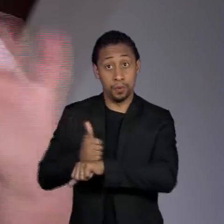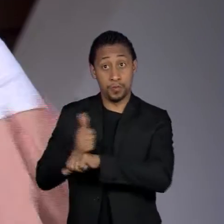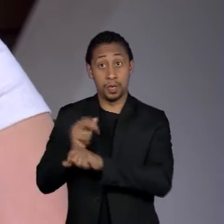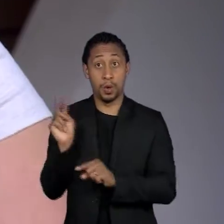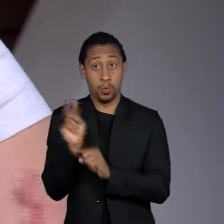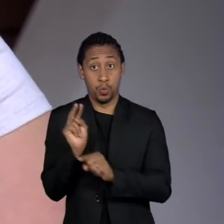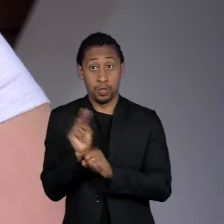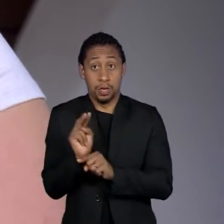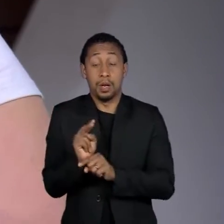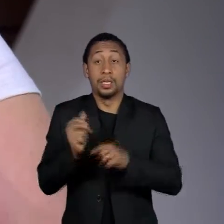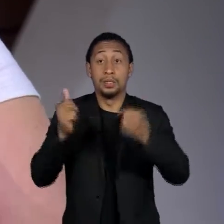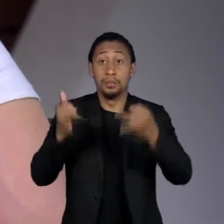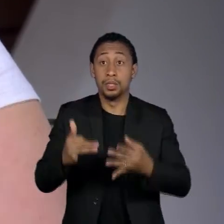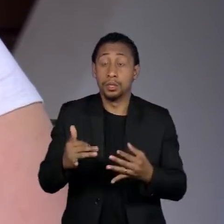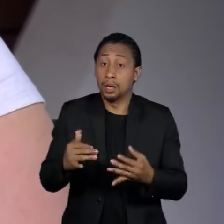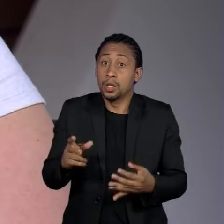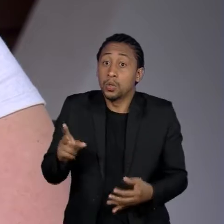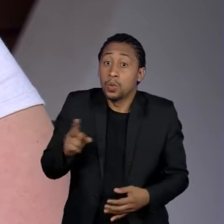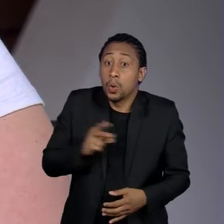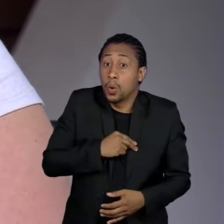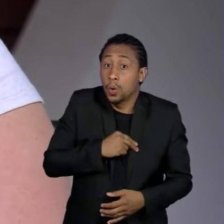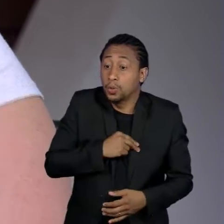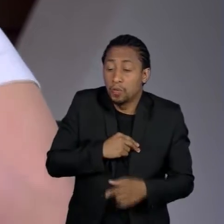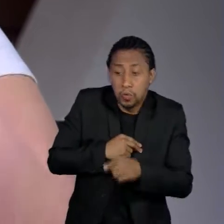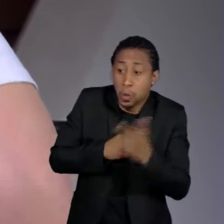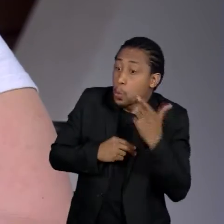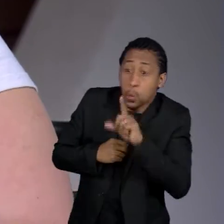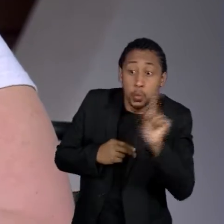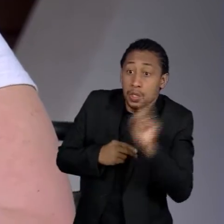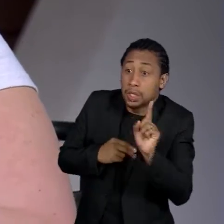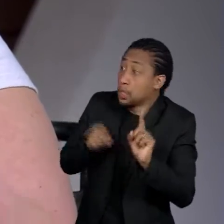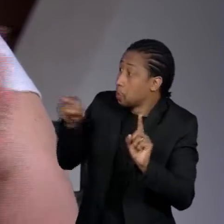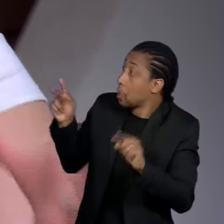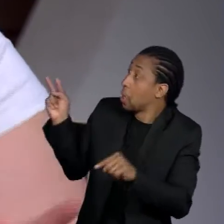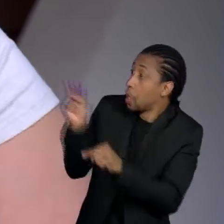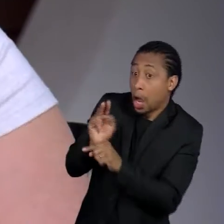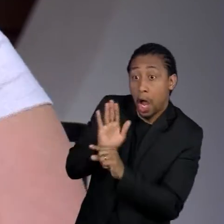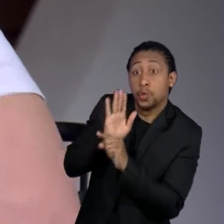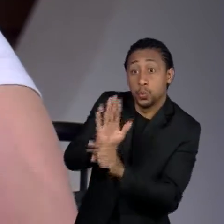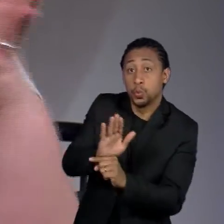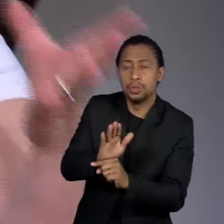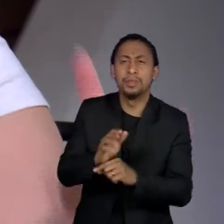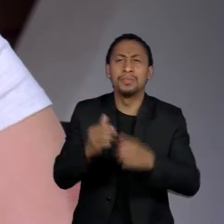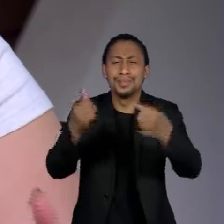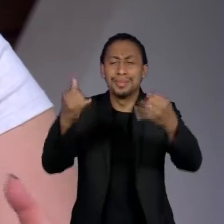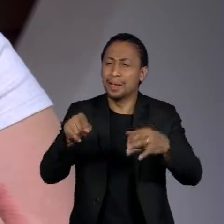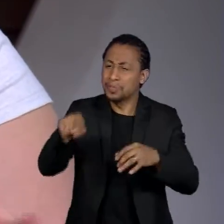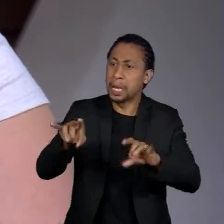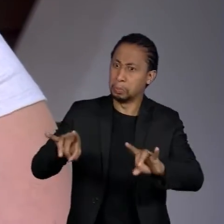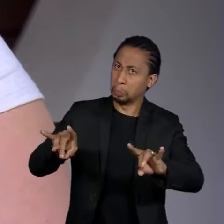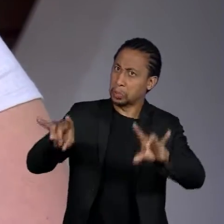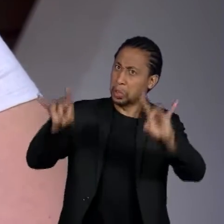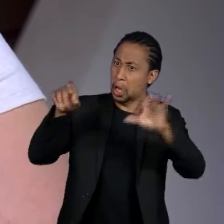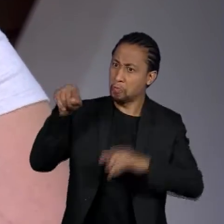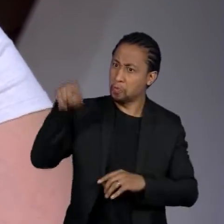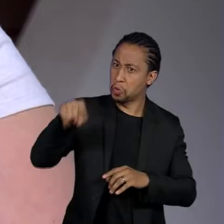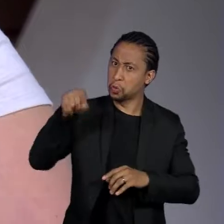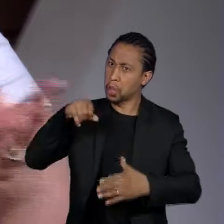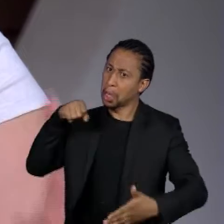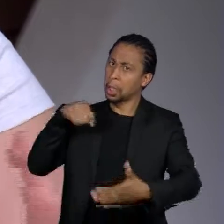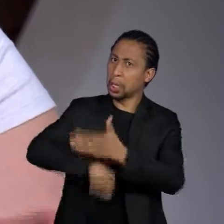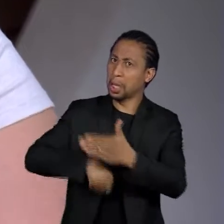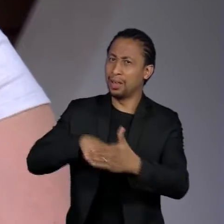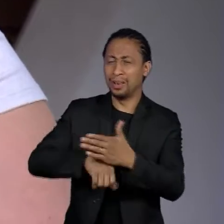não conseguiria. Você está chegando para essa pessoa e fala, como você é guerreiro, como você é especial. E eu sempre falo,